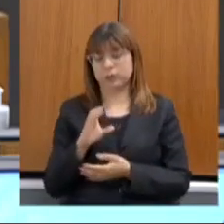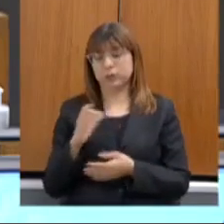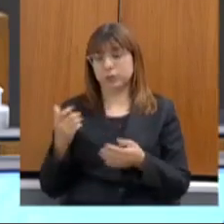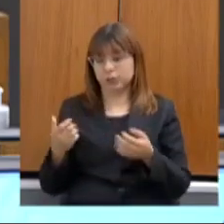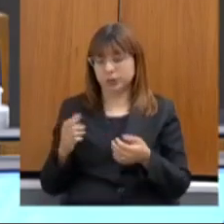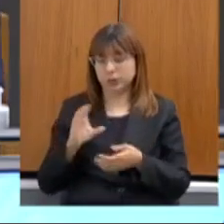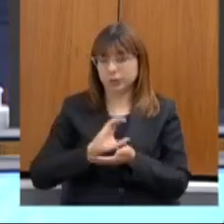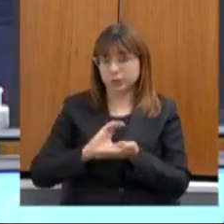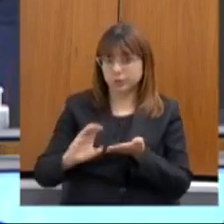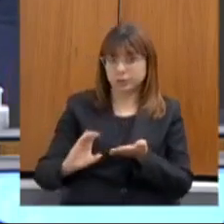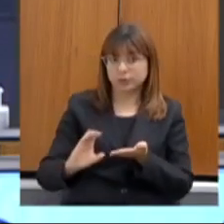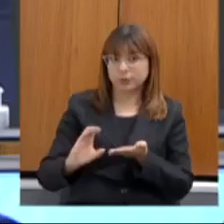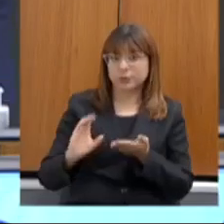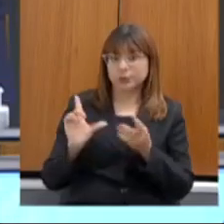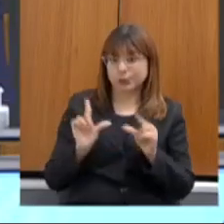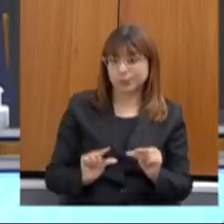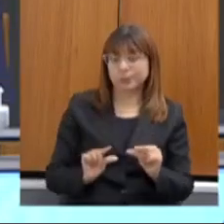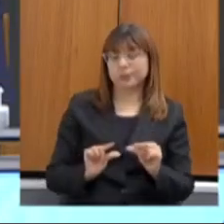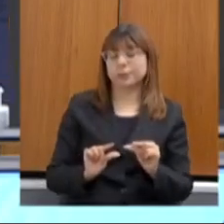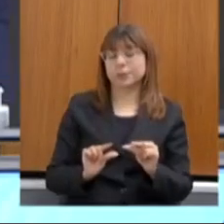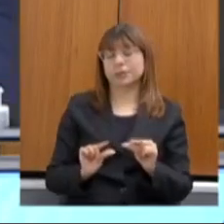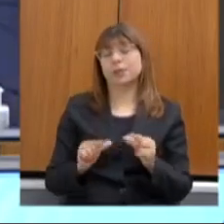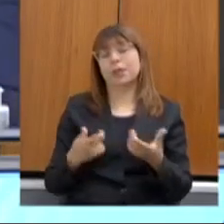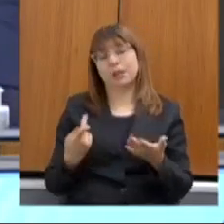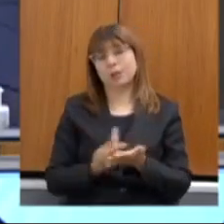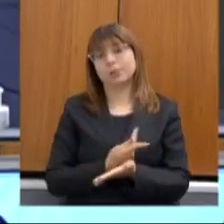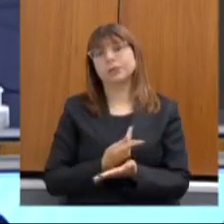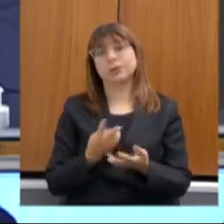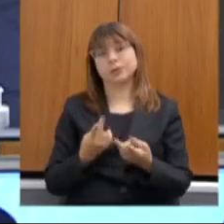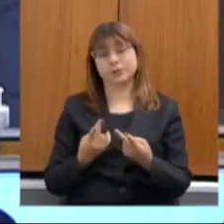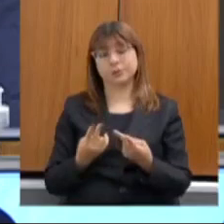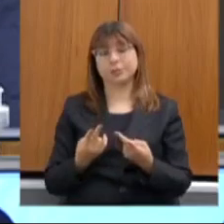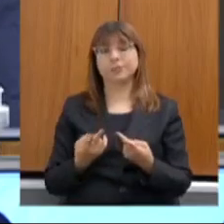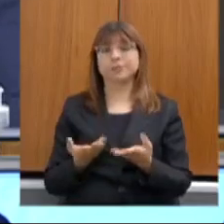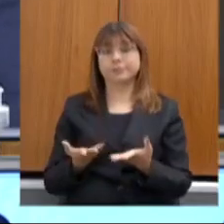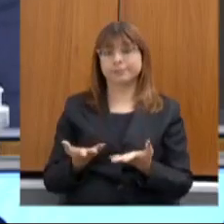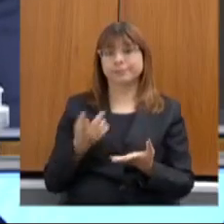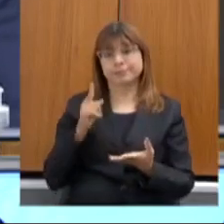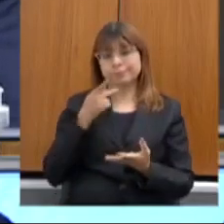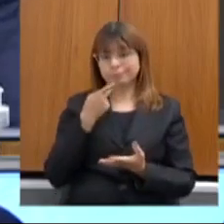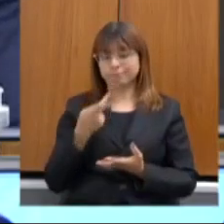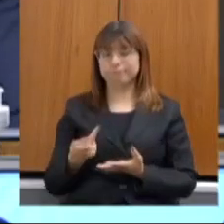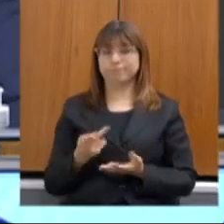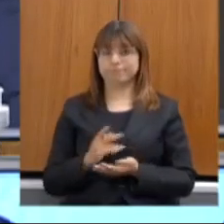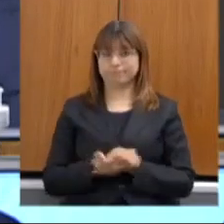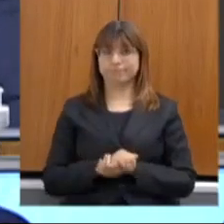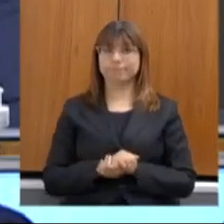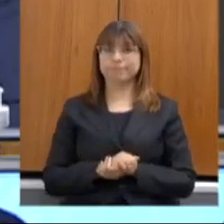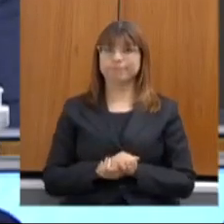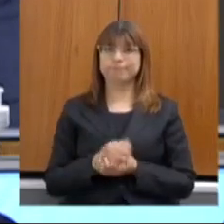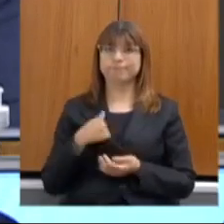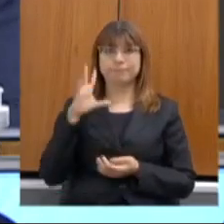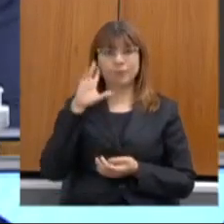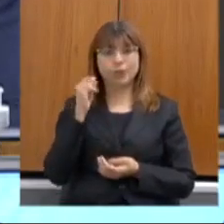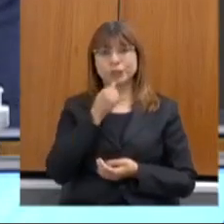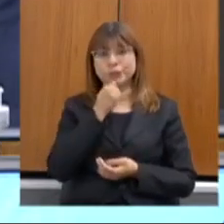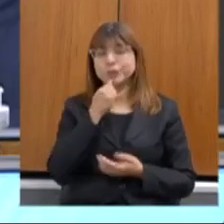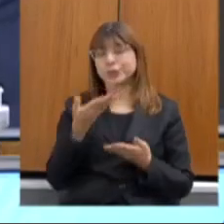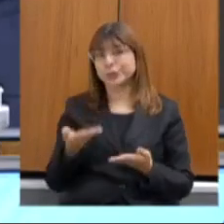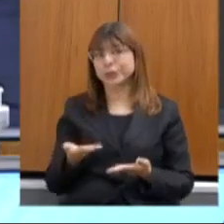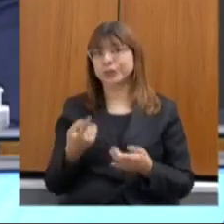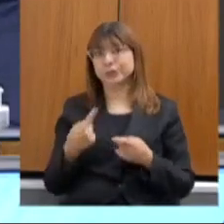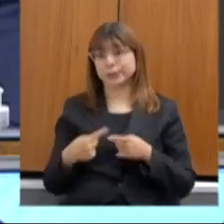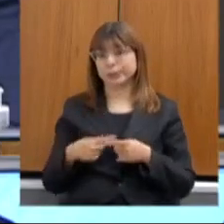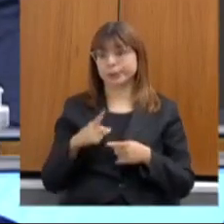aquém da Necessidade Gil acontece exatamente relatos como esses eu acho relatos muito tristes